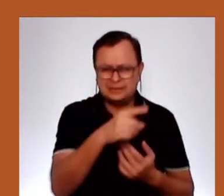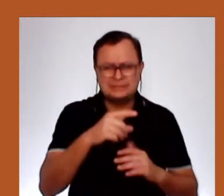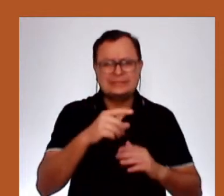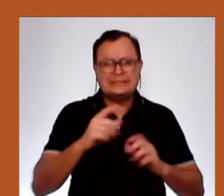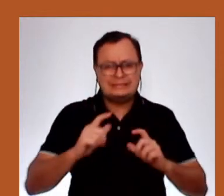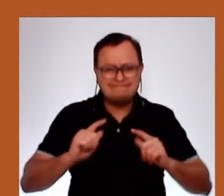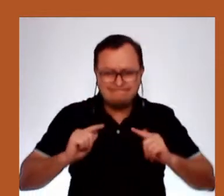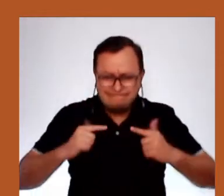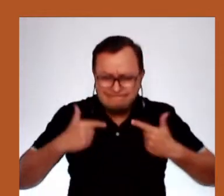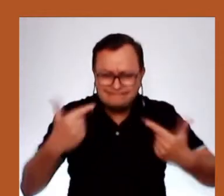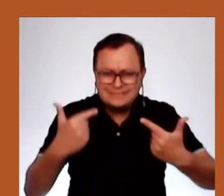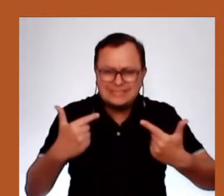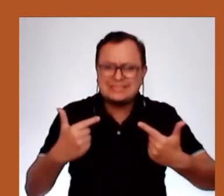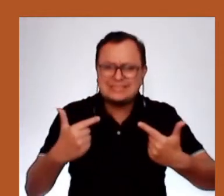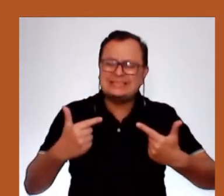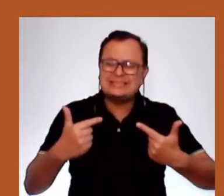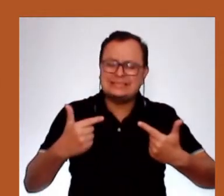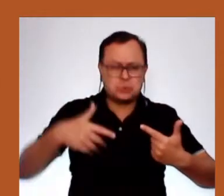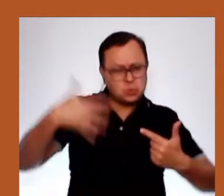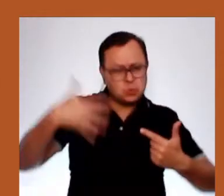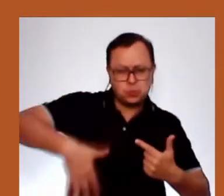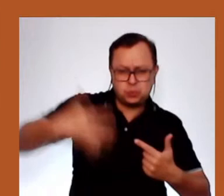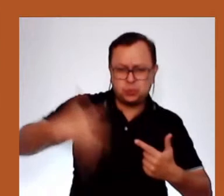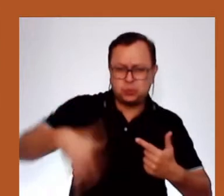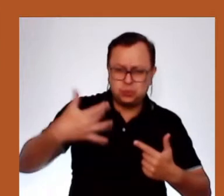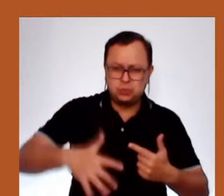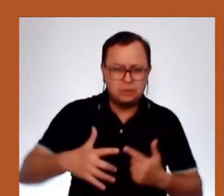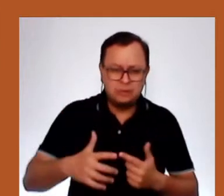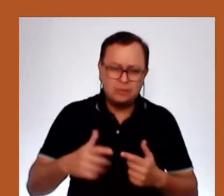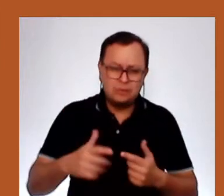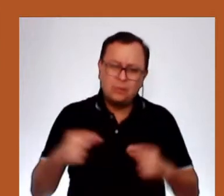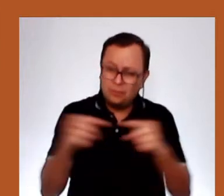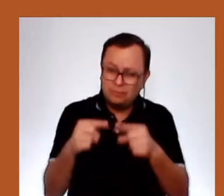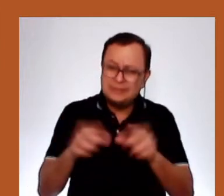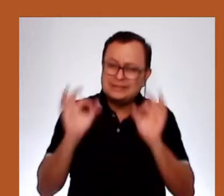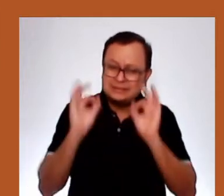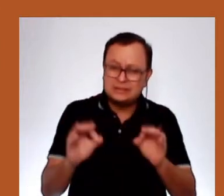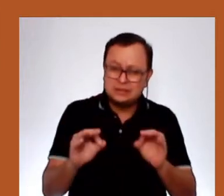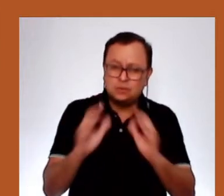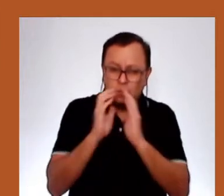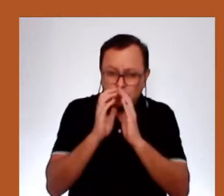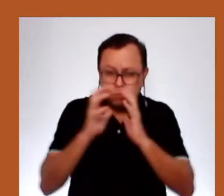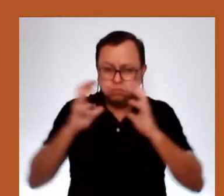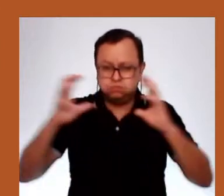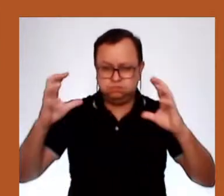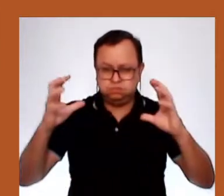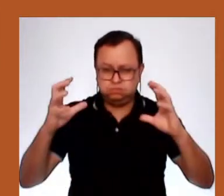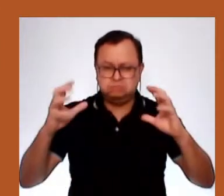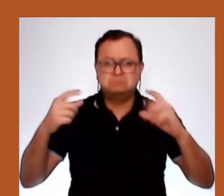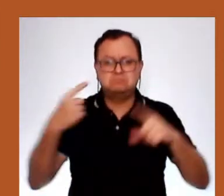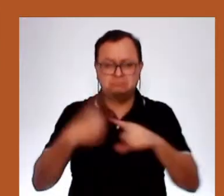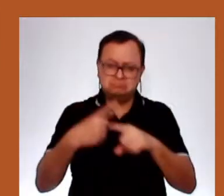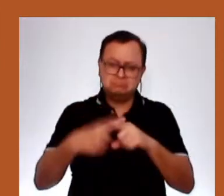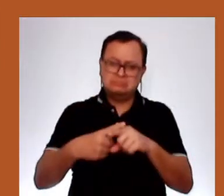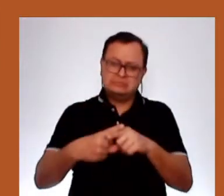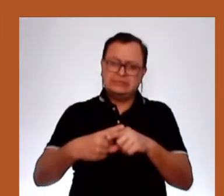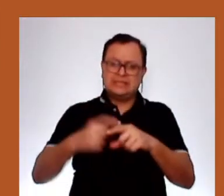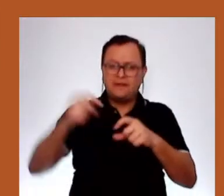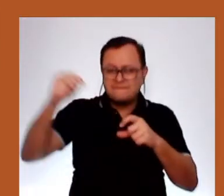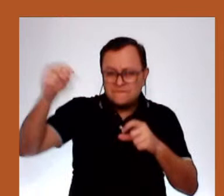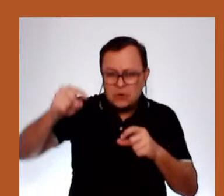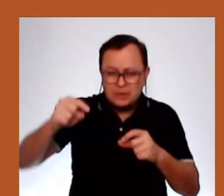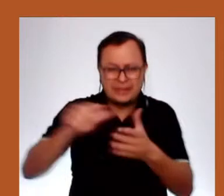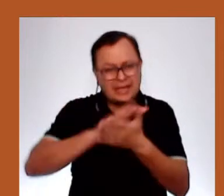né? Do balão cheio de ar, um trabalho, um ofício cheio de significado. Então, já que me